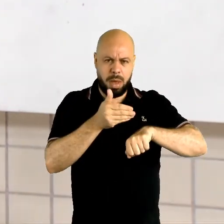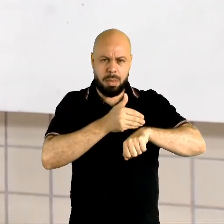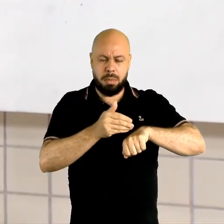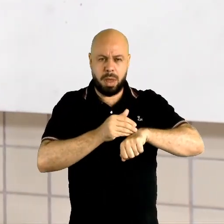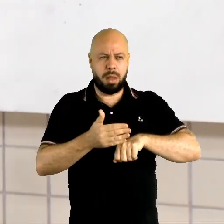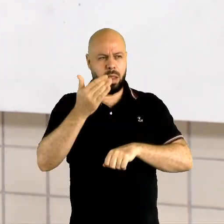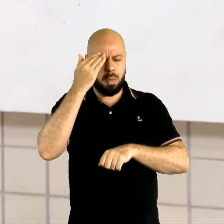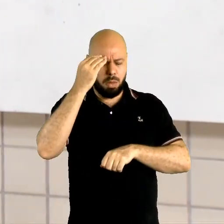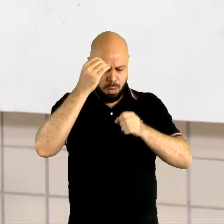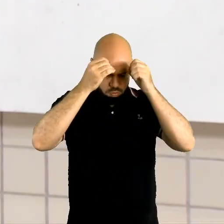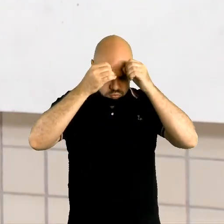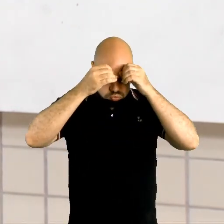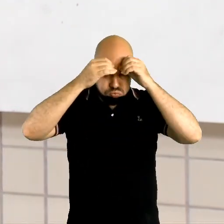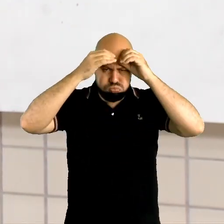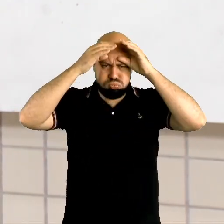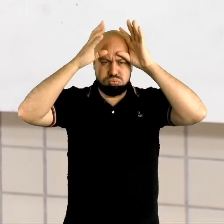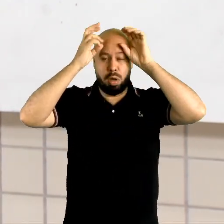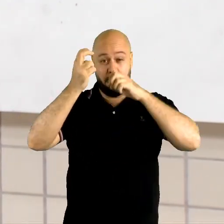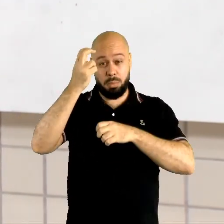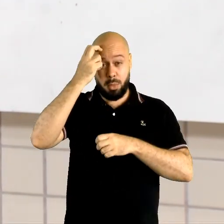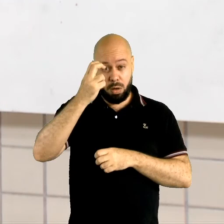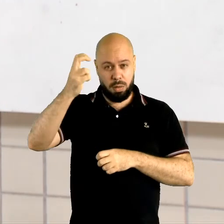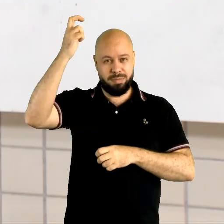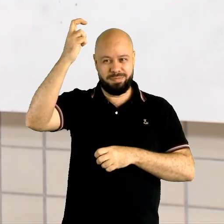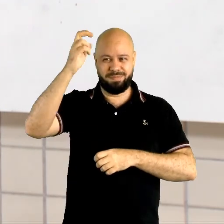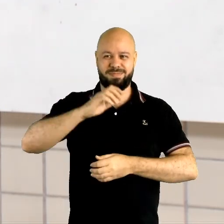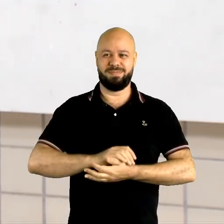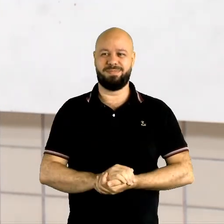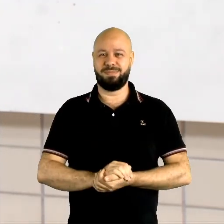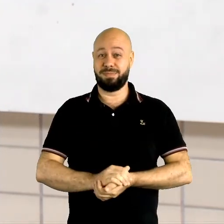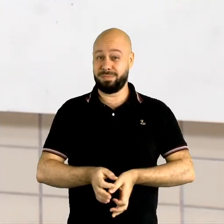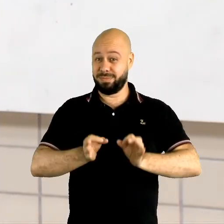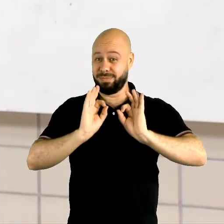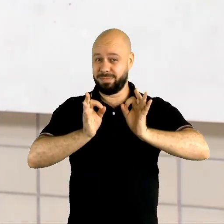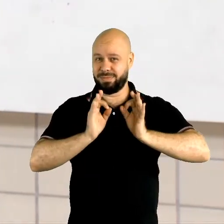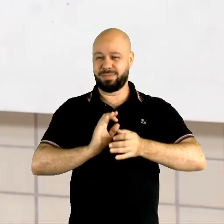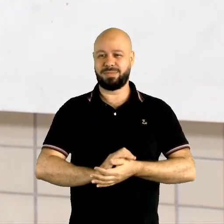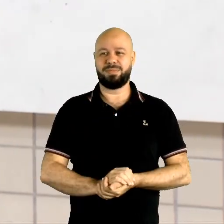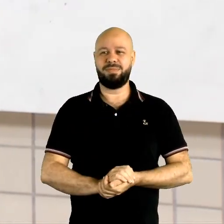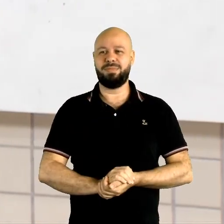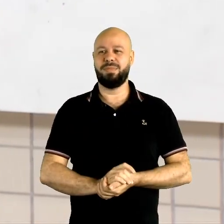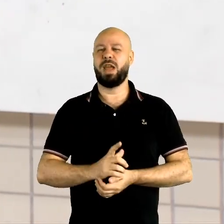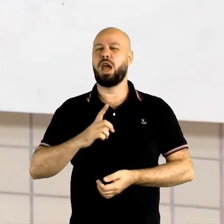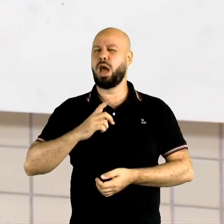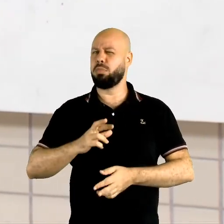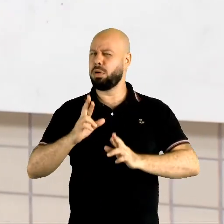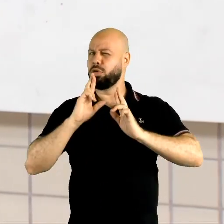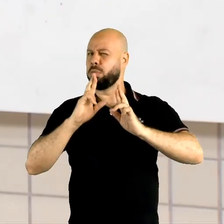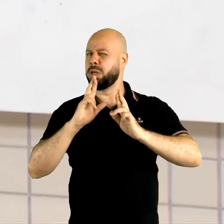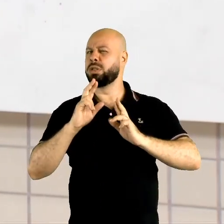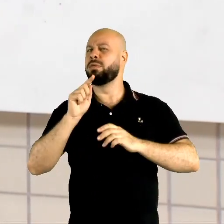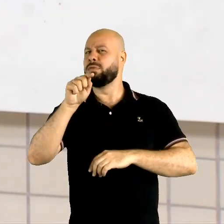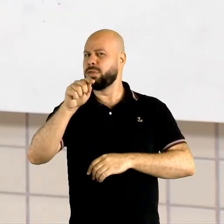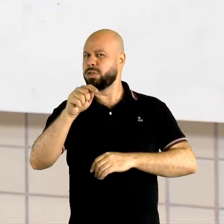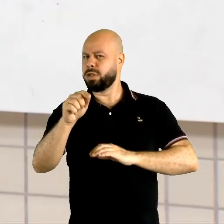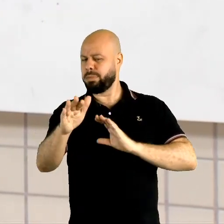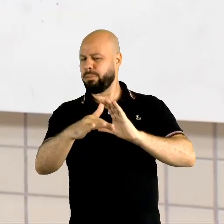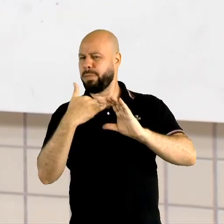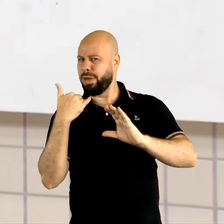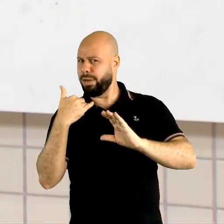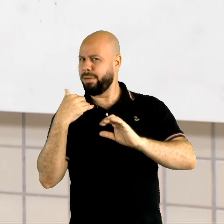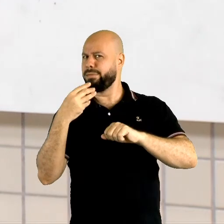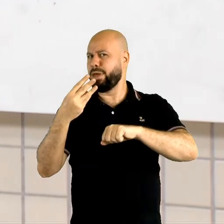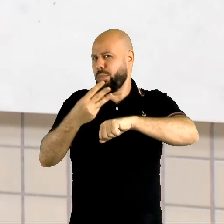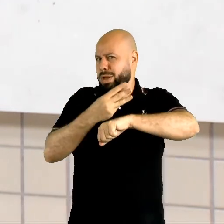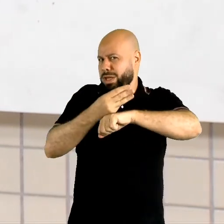cabeça desenvolve, a sua inteligência vai lá em cima. Certo? Eu estou esperando essa atividade no Zap.